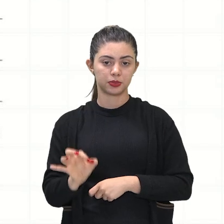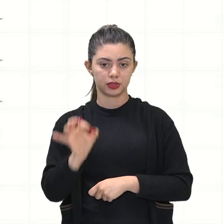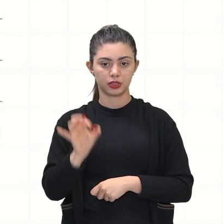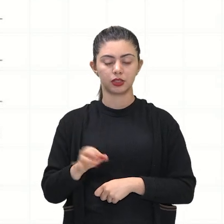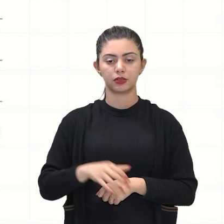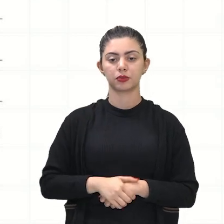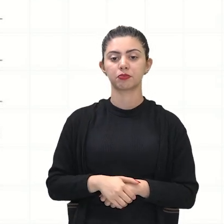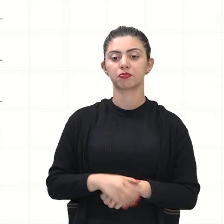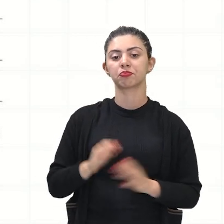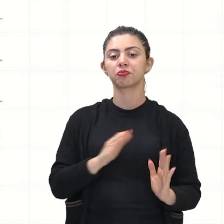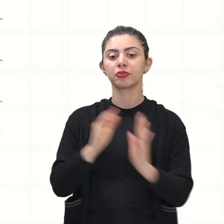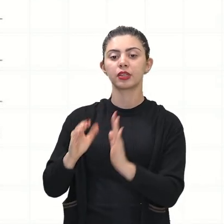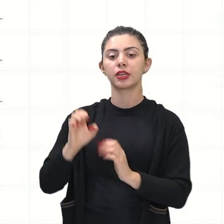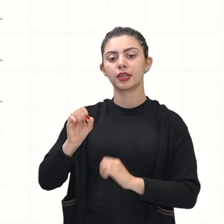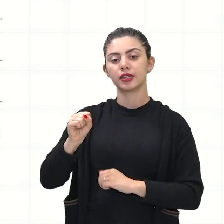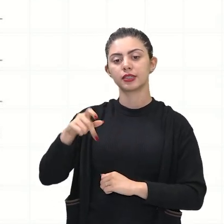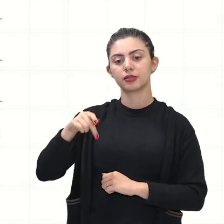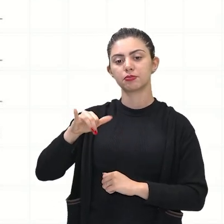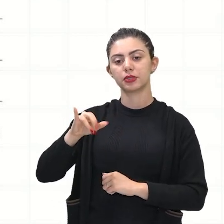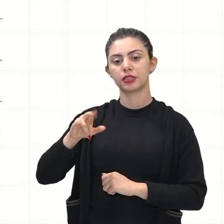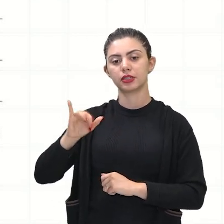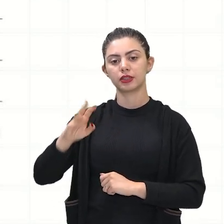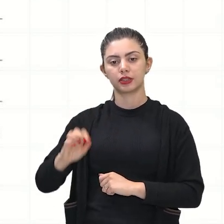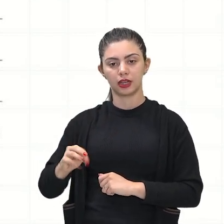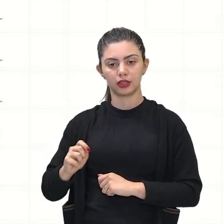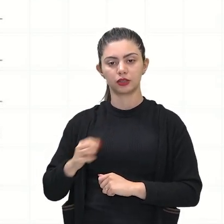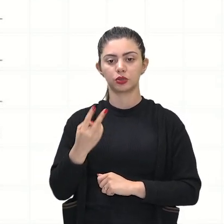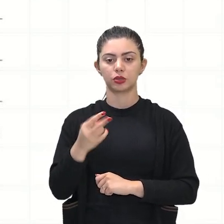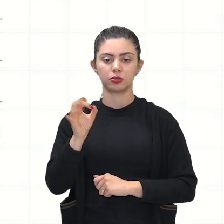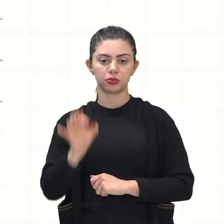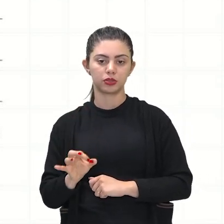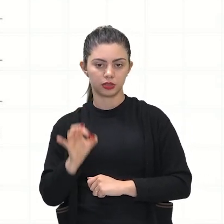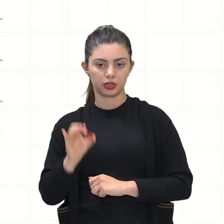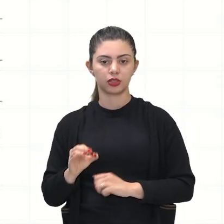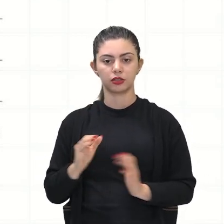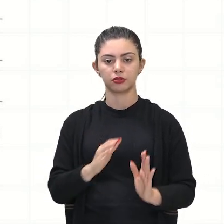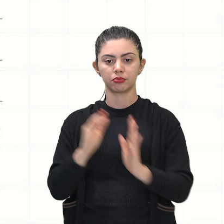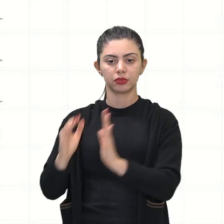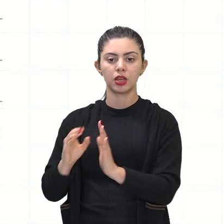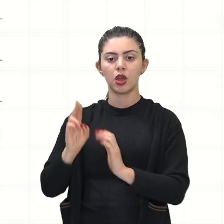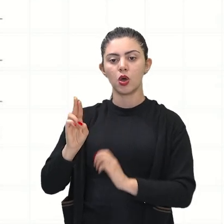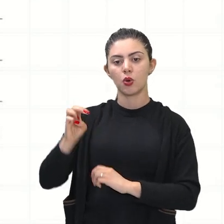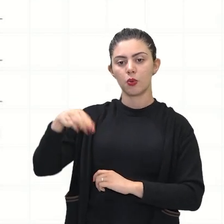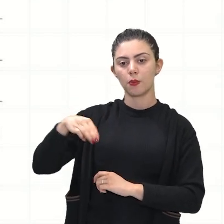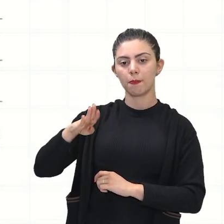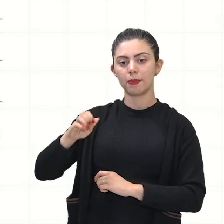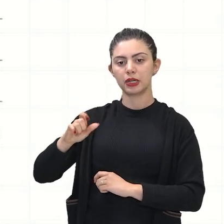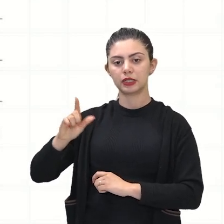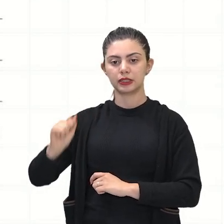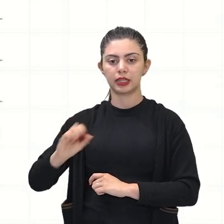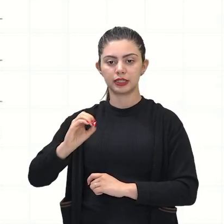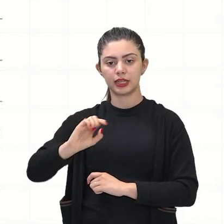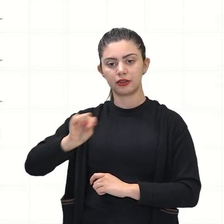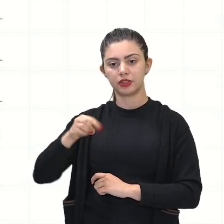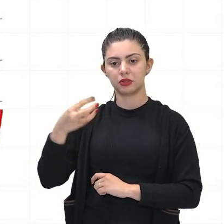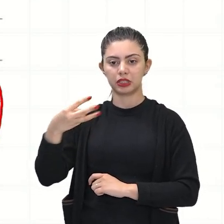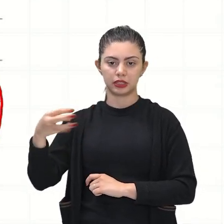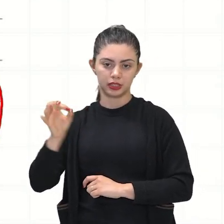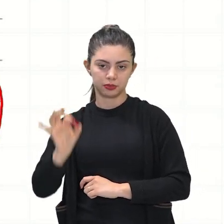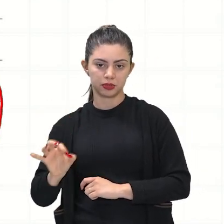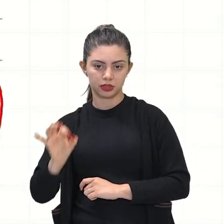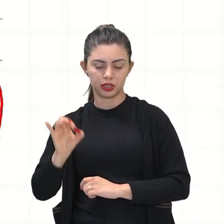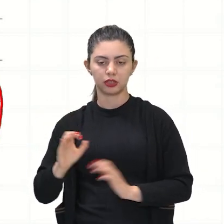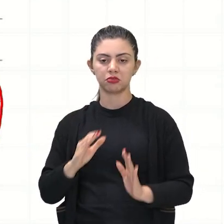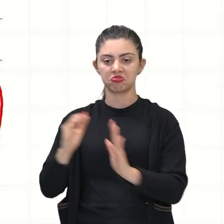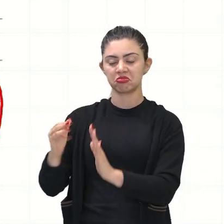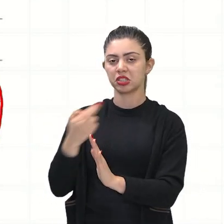2,7%. Espírita, 2%. Umbanda e Candomblé, 0,3%. E não declarou